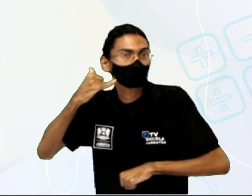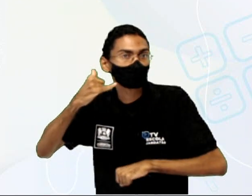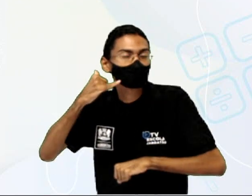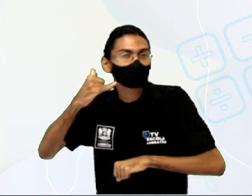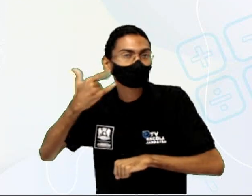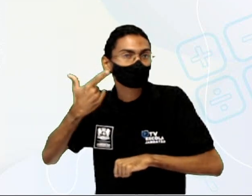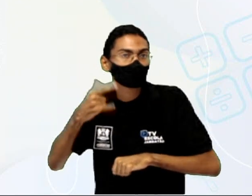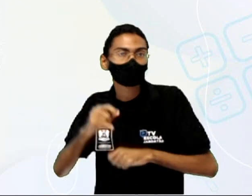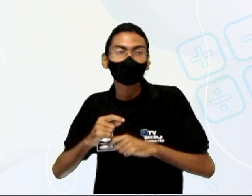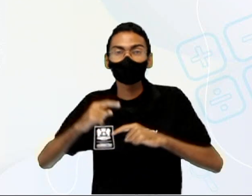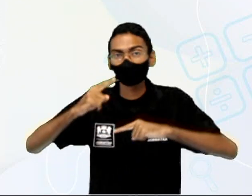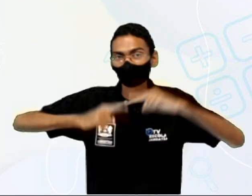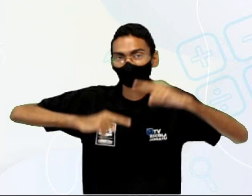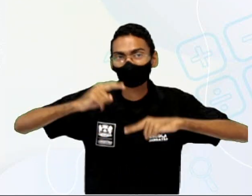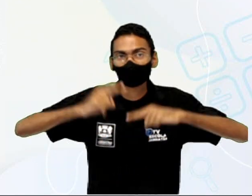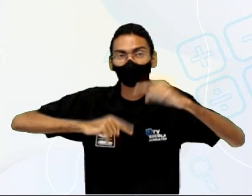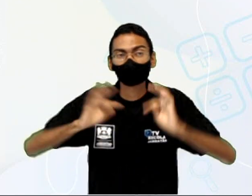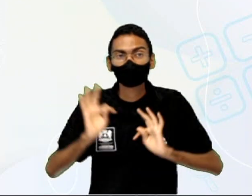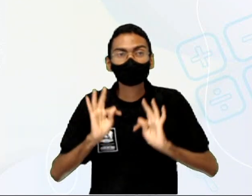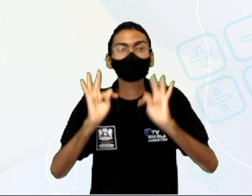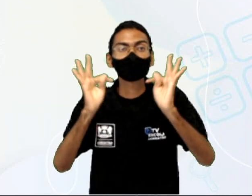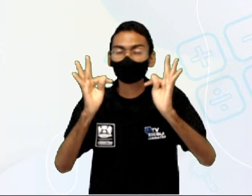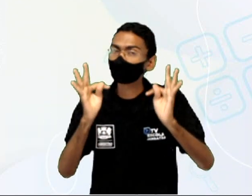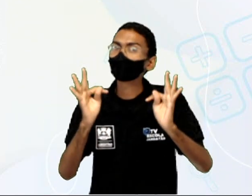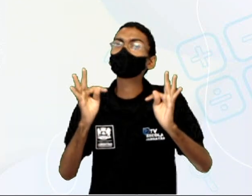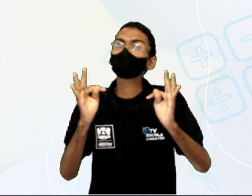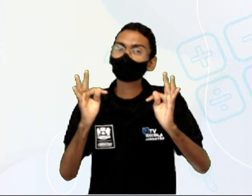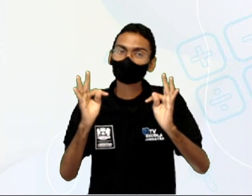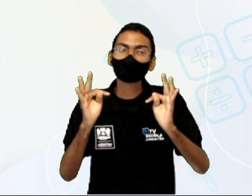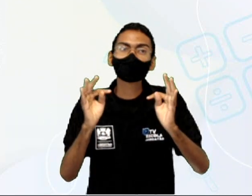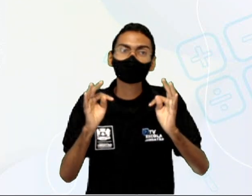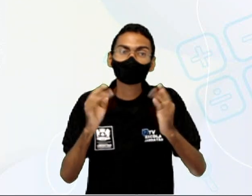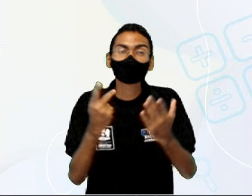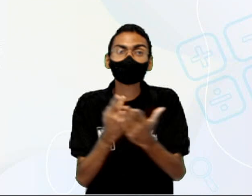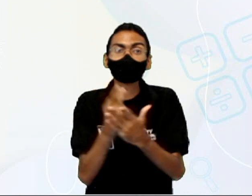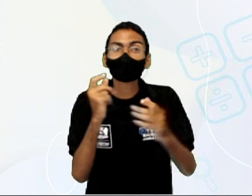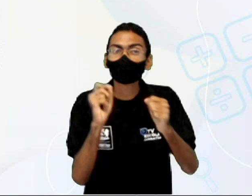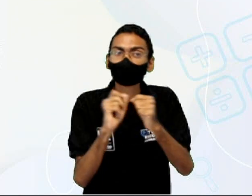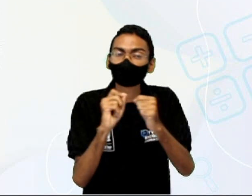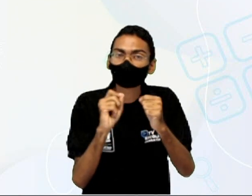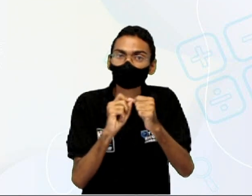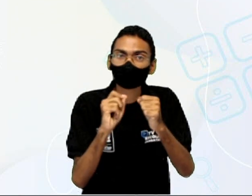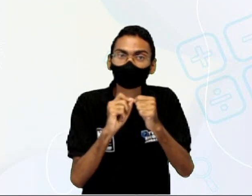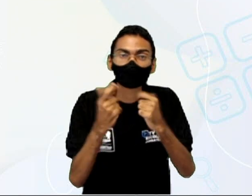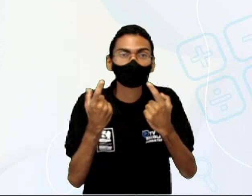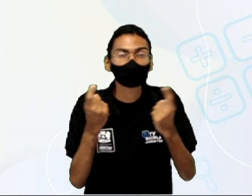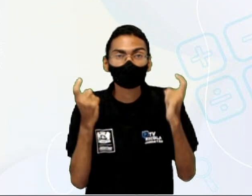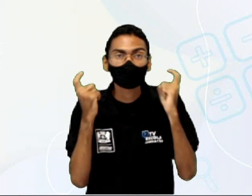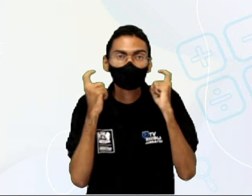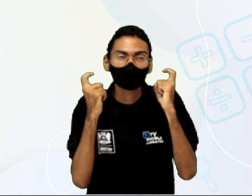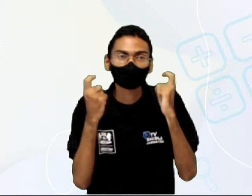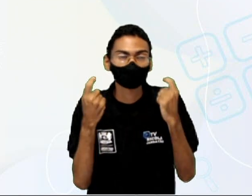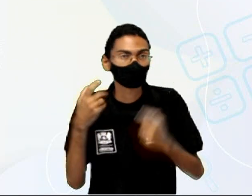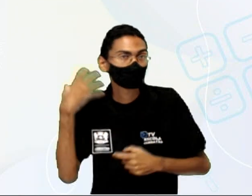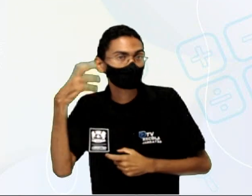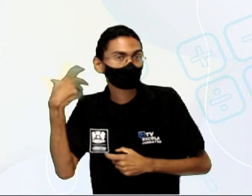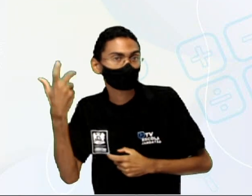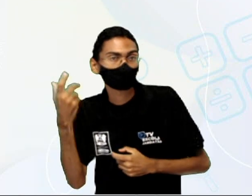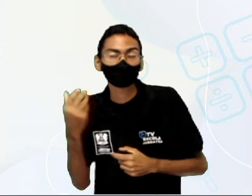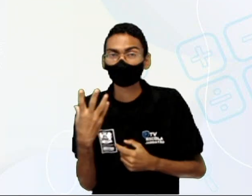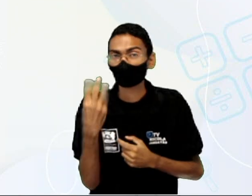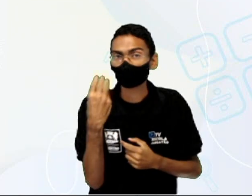que nos propicia realizar muitas funções, como ouvir música, tirar fotos, acessar a